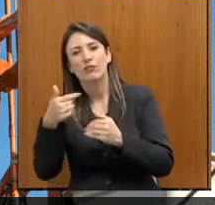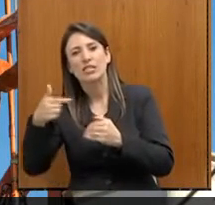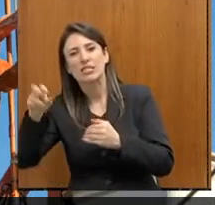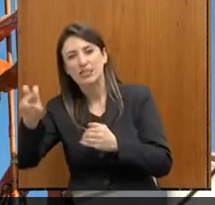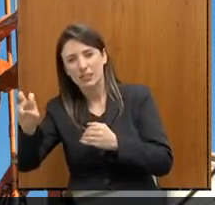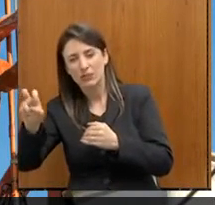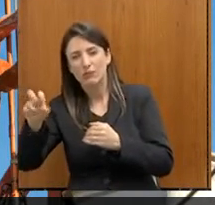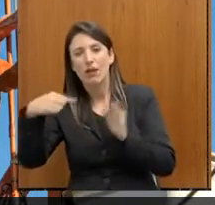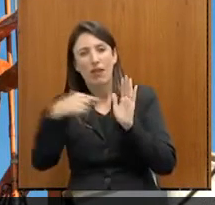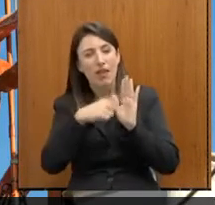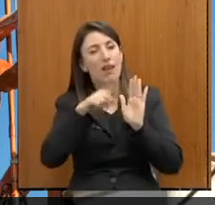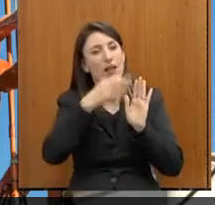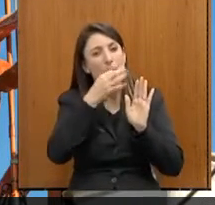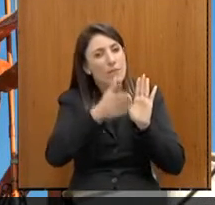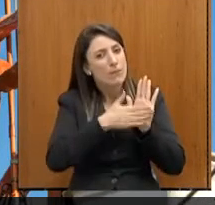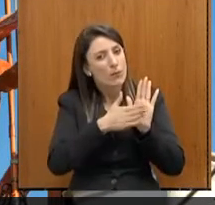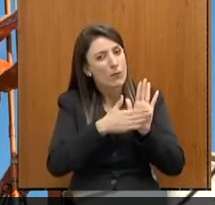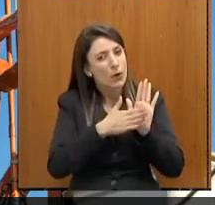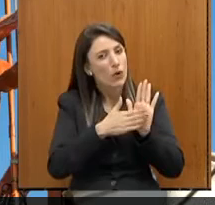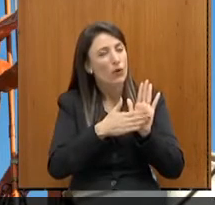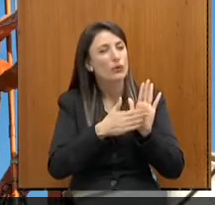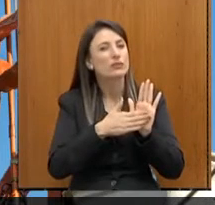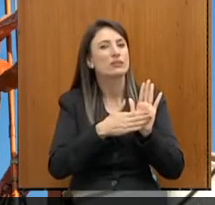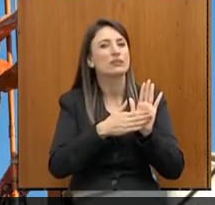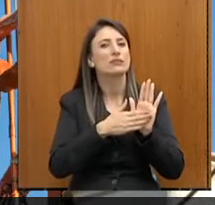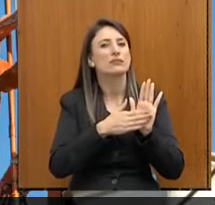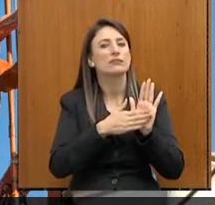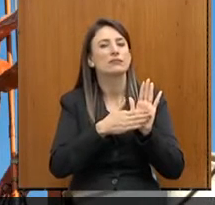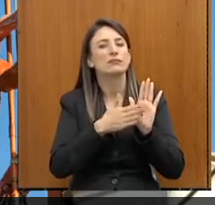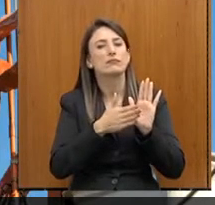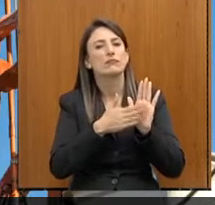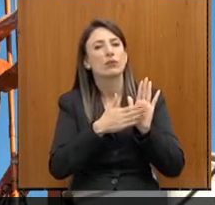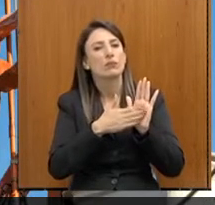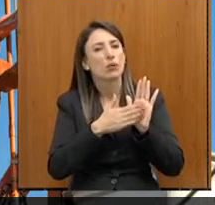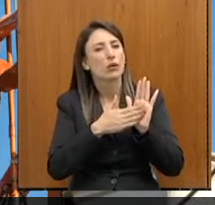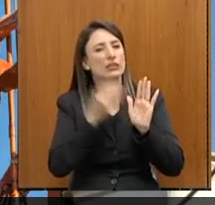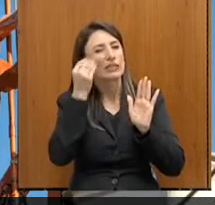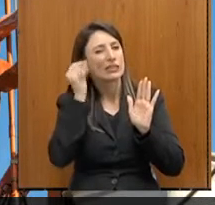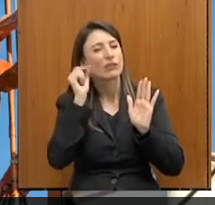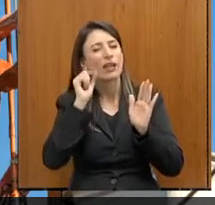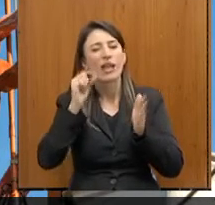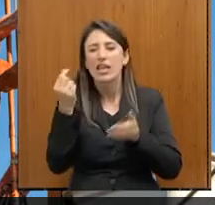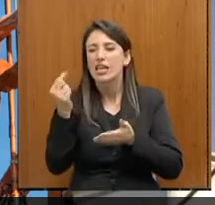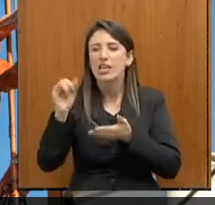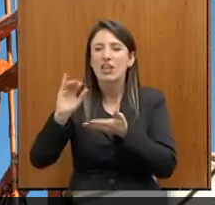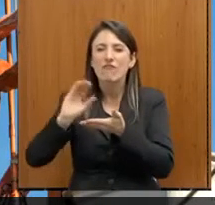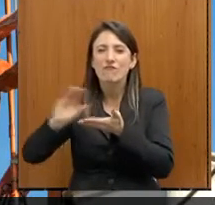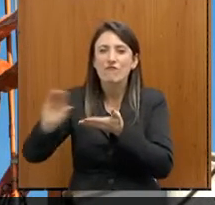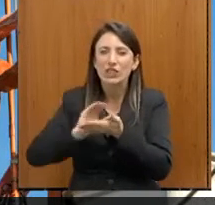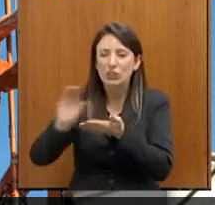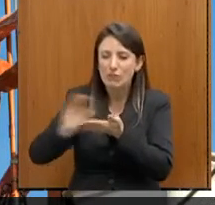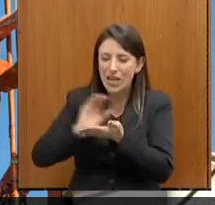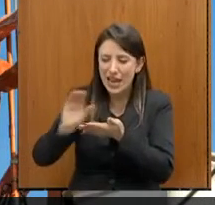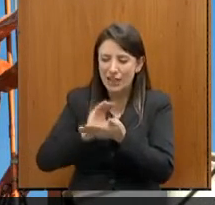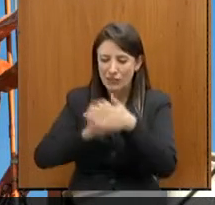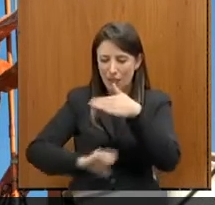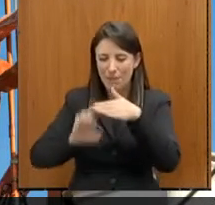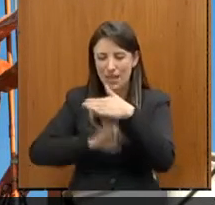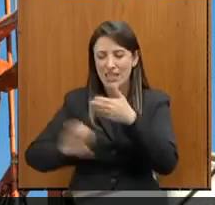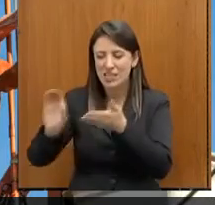uma proposta de realocação dos investimentos da companhia para